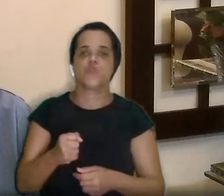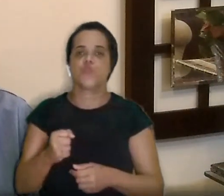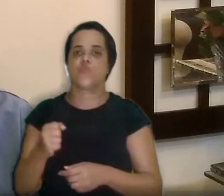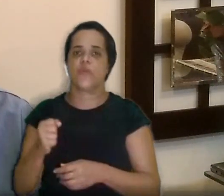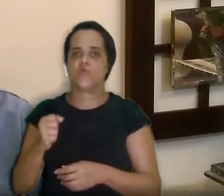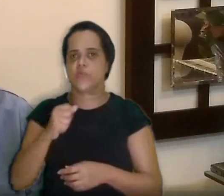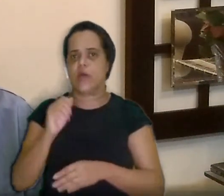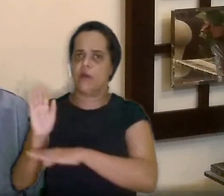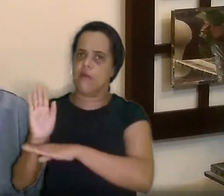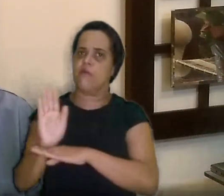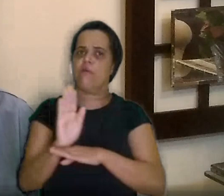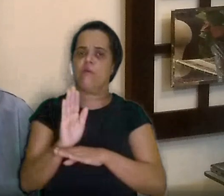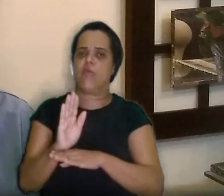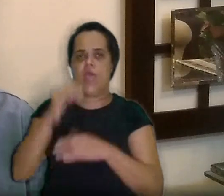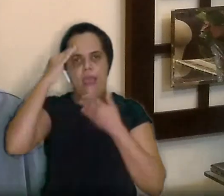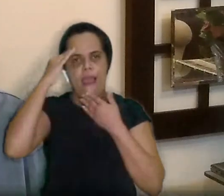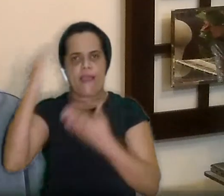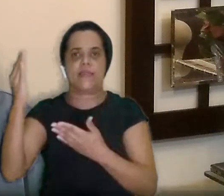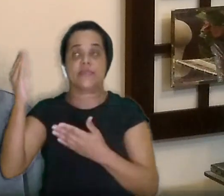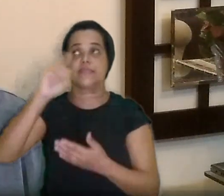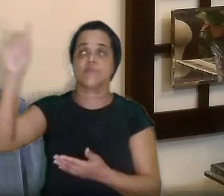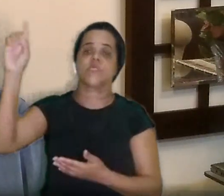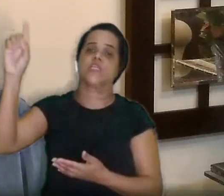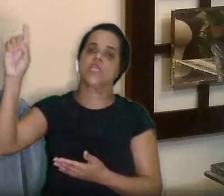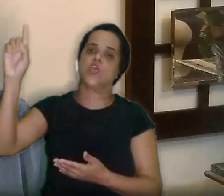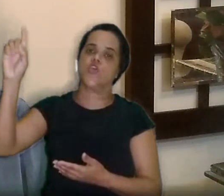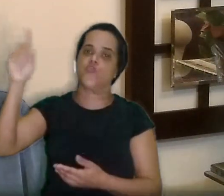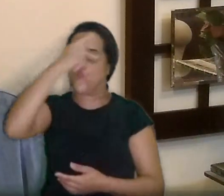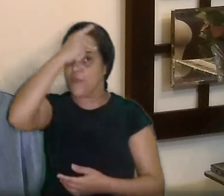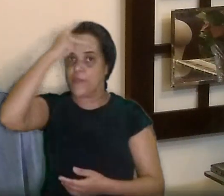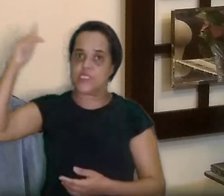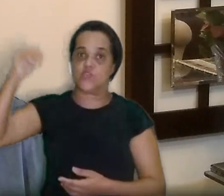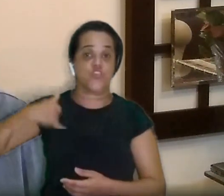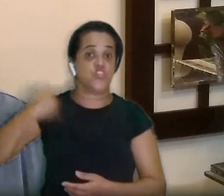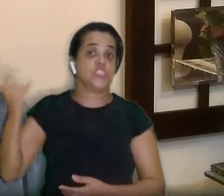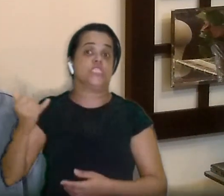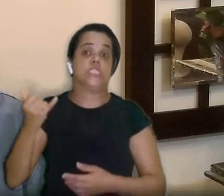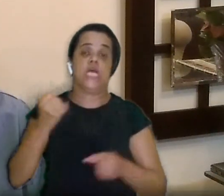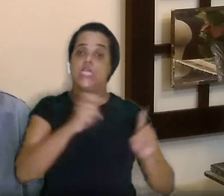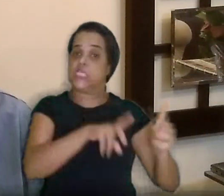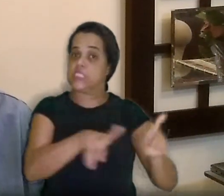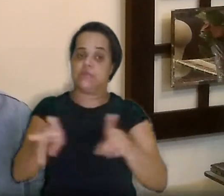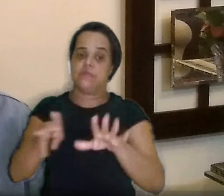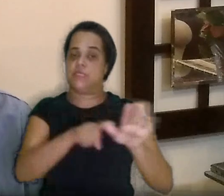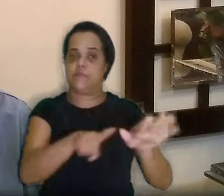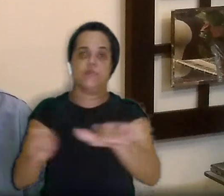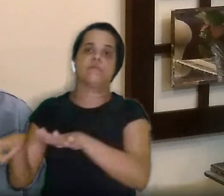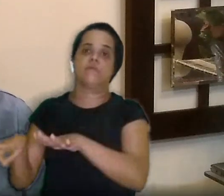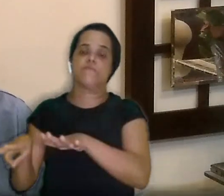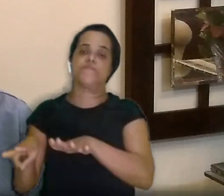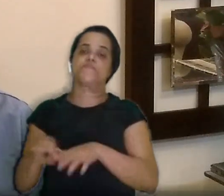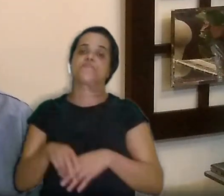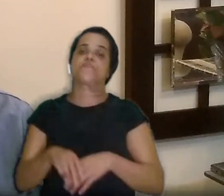nós não conhecemos. Queremos dar graças a Deus pela vida dos nossos aniversariantes. No dia 1º, o irmão Leandro